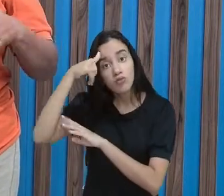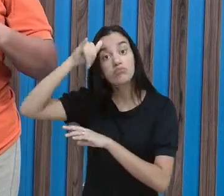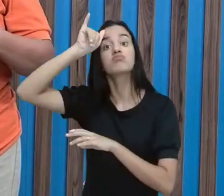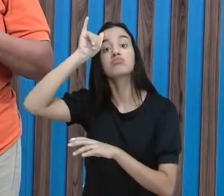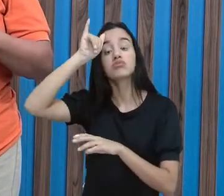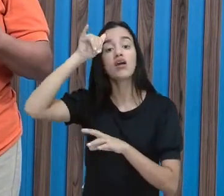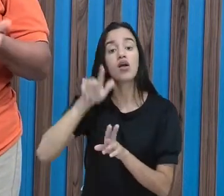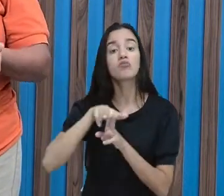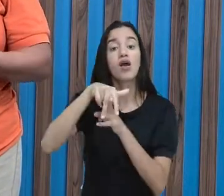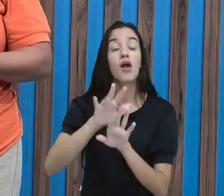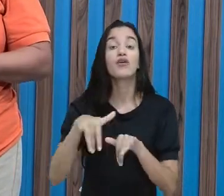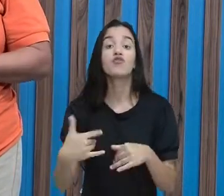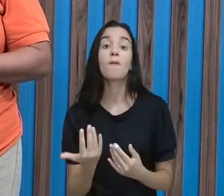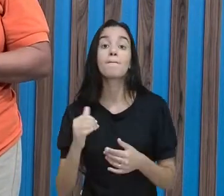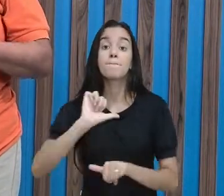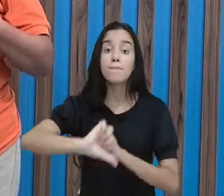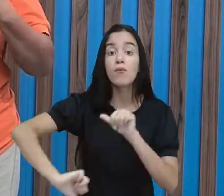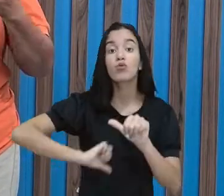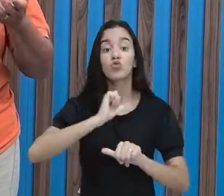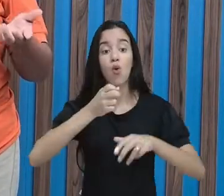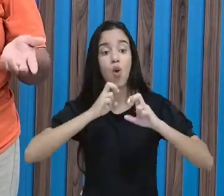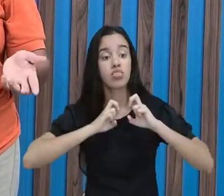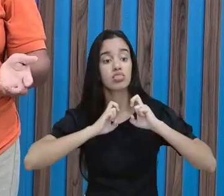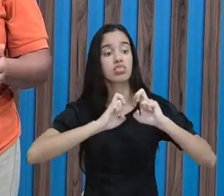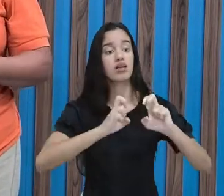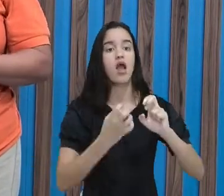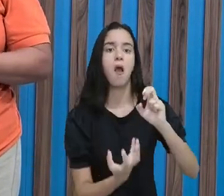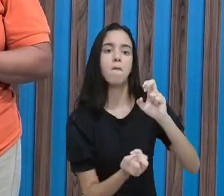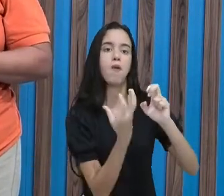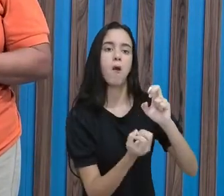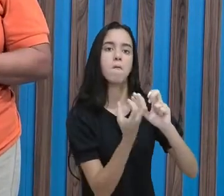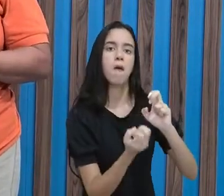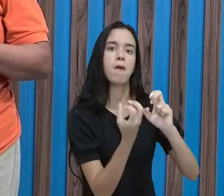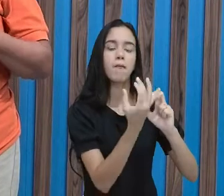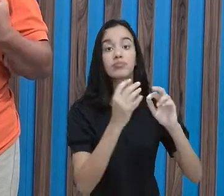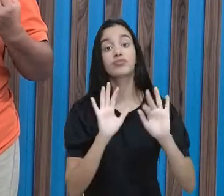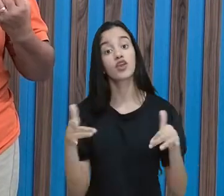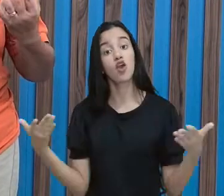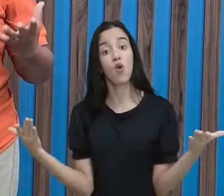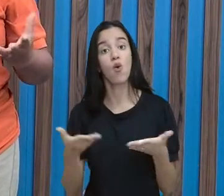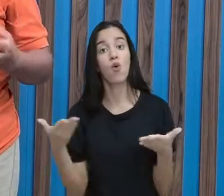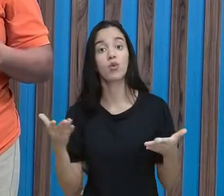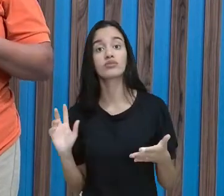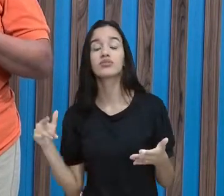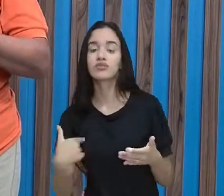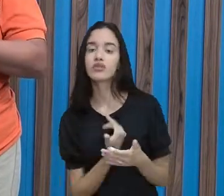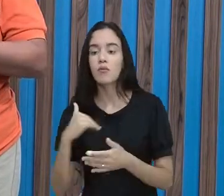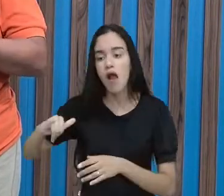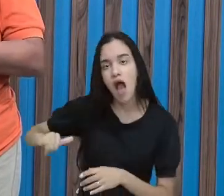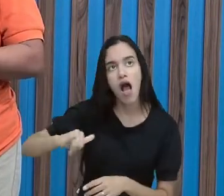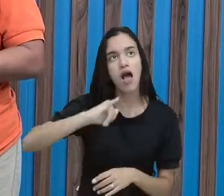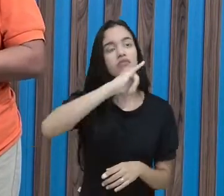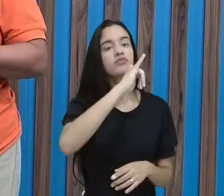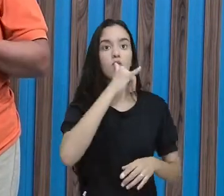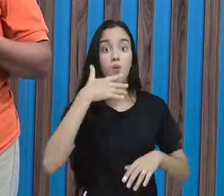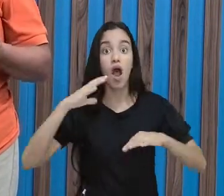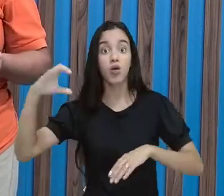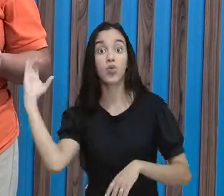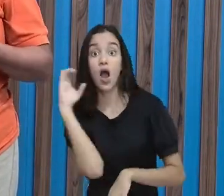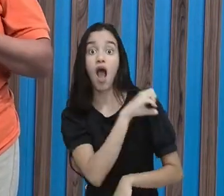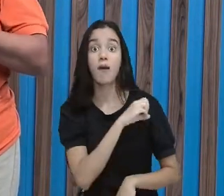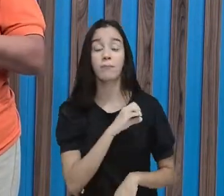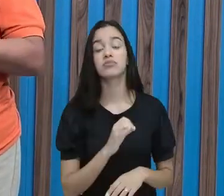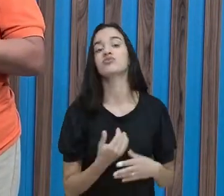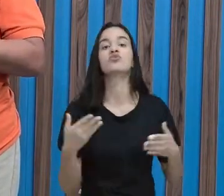foi mudando isso, trem, movido a carvão, e hoje em dia nós temos aviões, trens supervelozes,